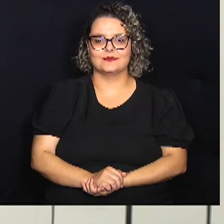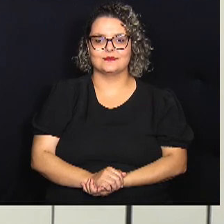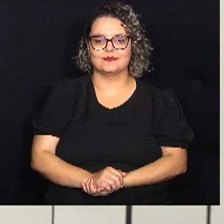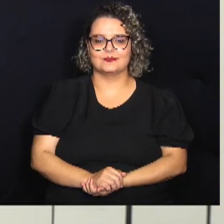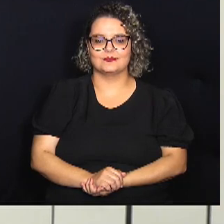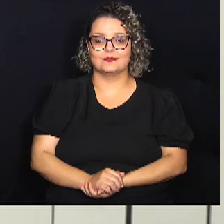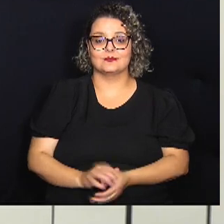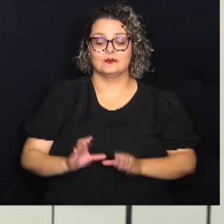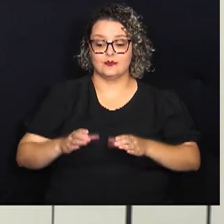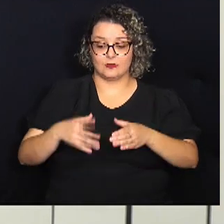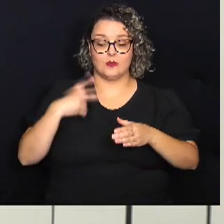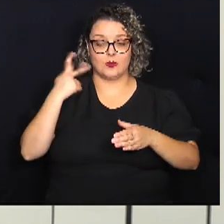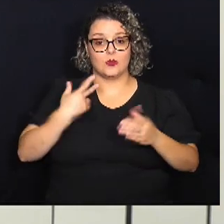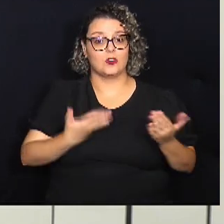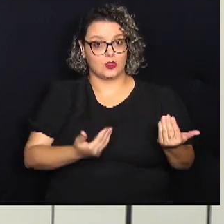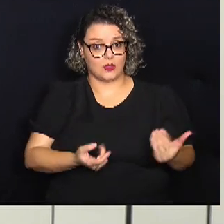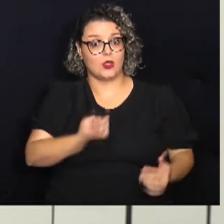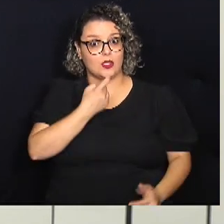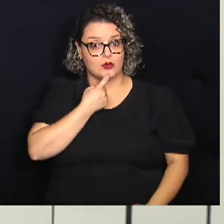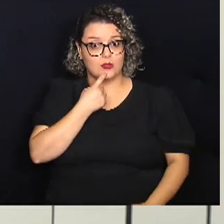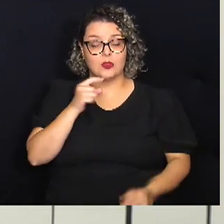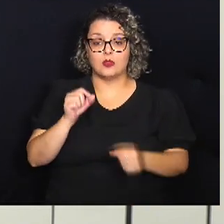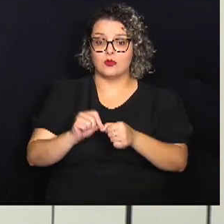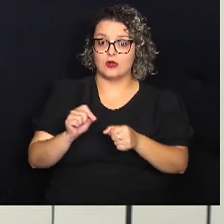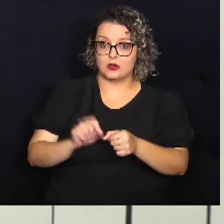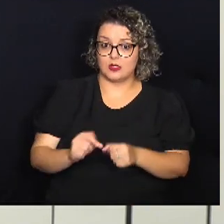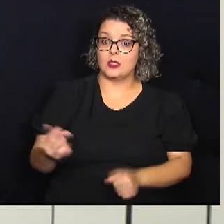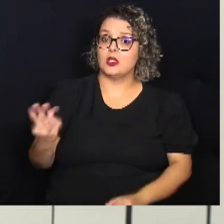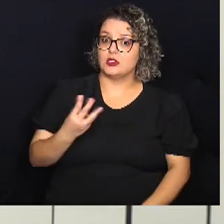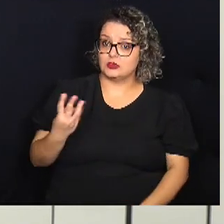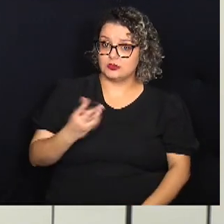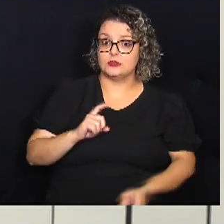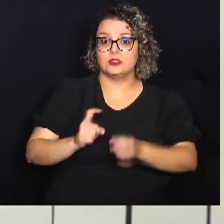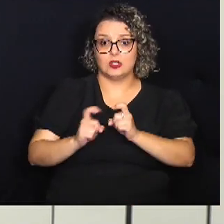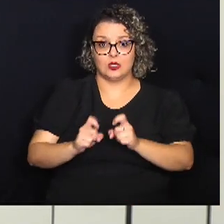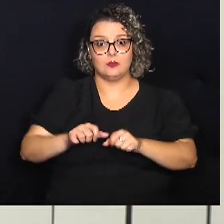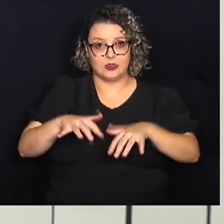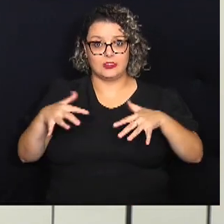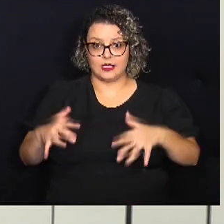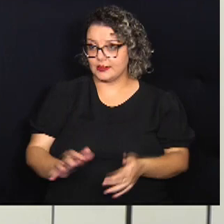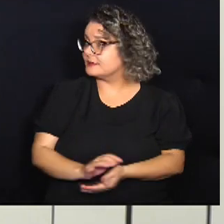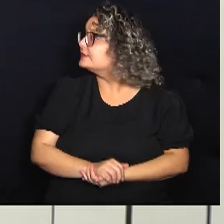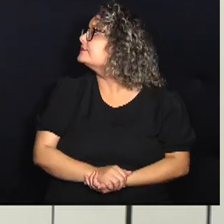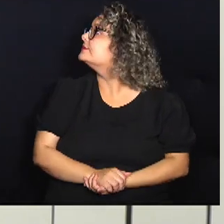Parlamento Jovem Campineiro realiza a 3ª reunião plenária.